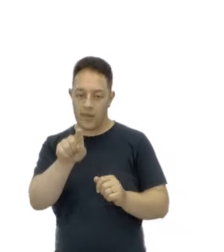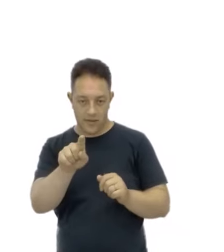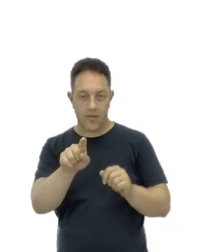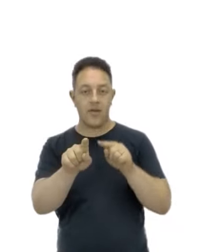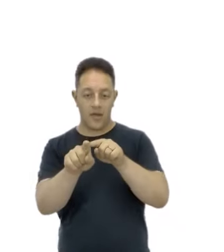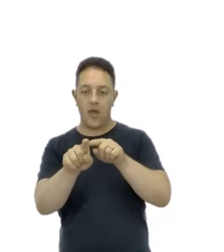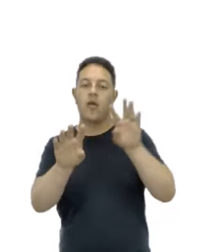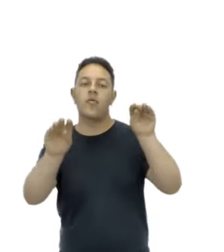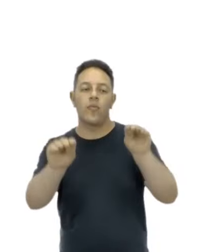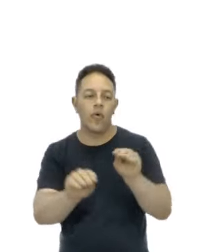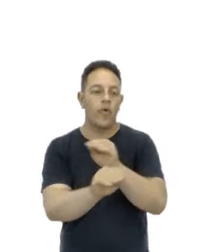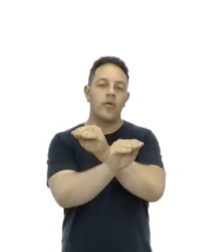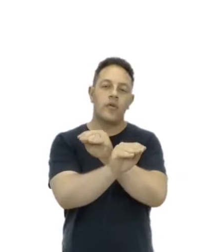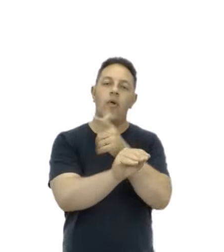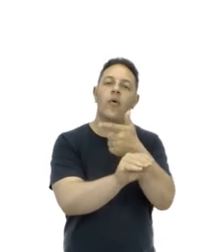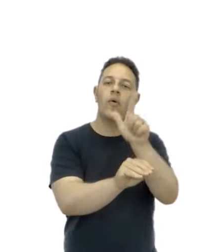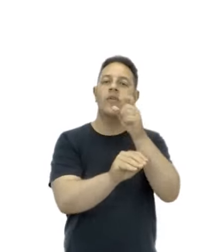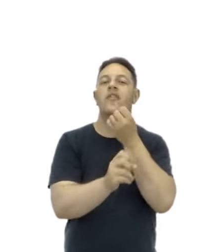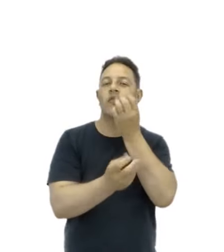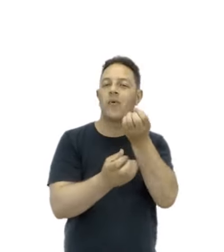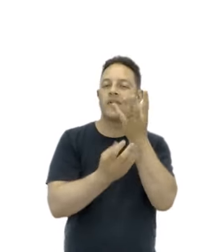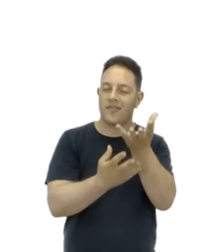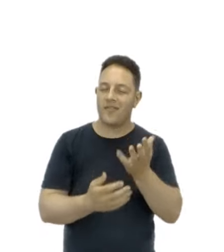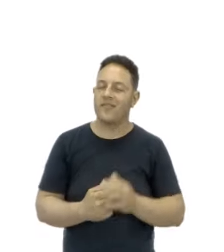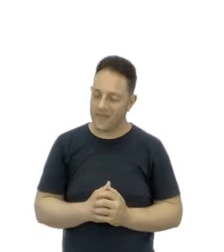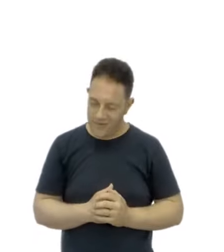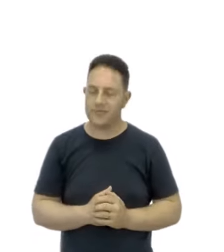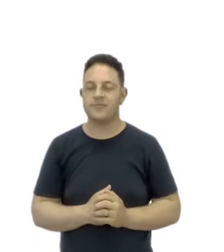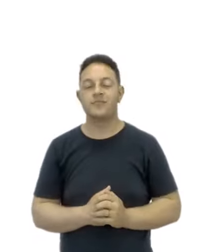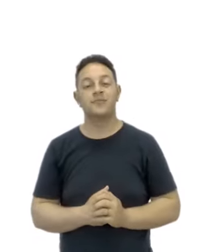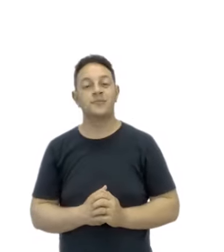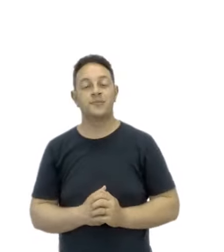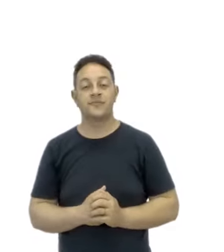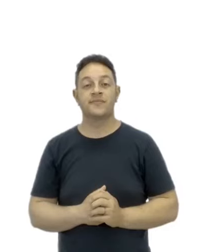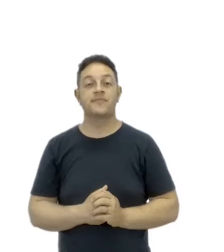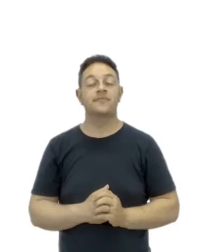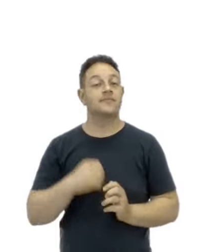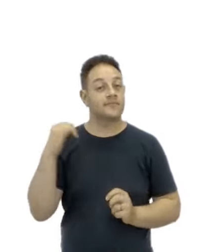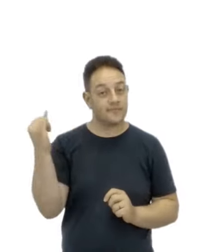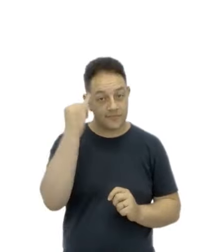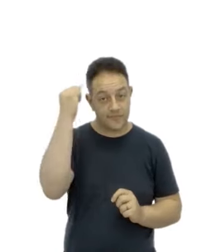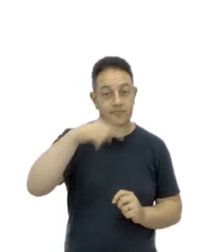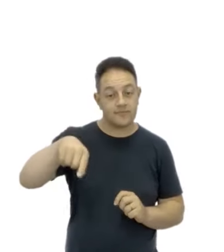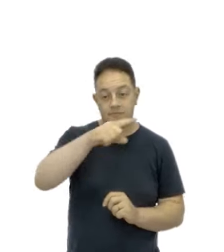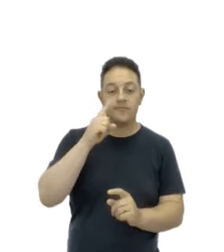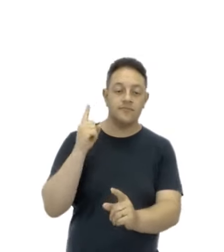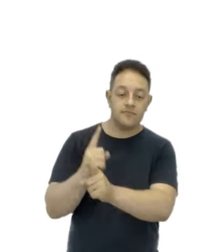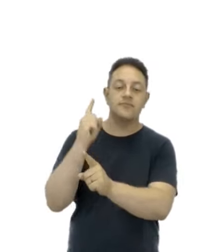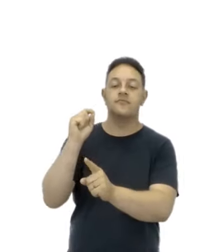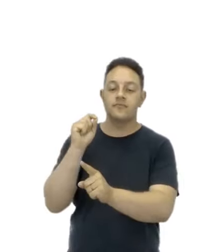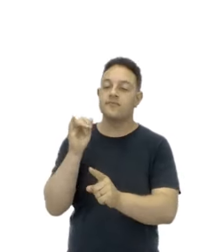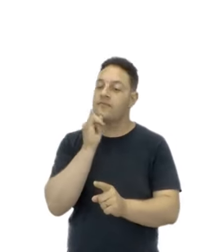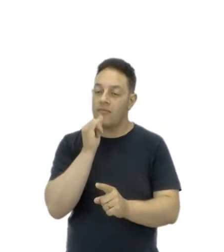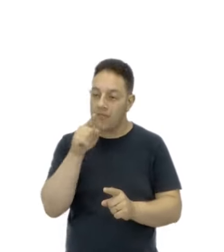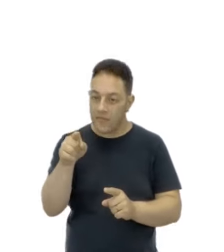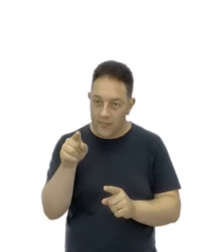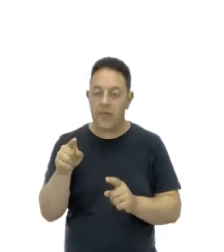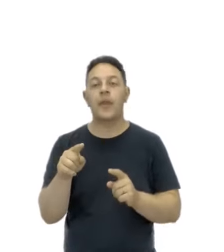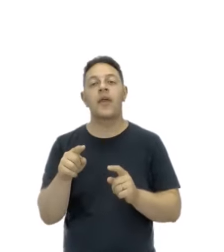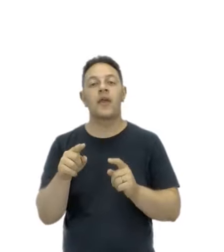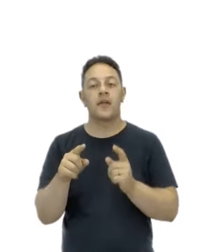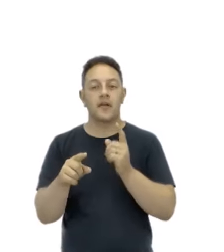vivenciar essa organização. Então, também é importante vocês, né, que haja um momento de que socialize essas situações